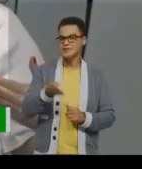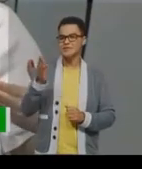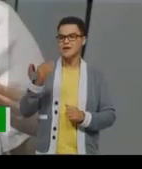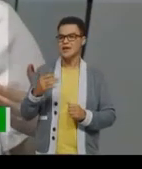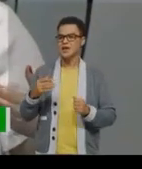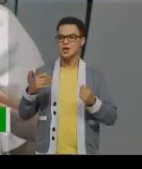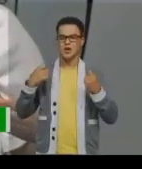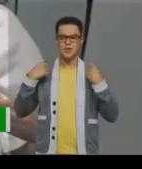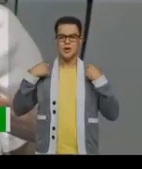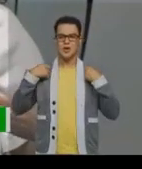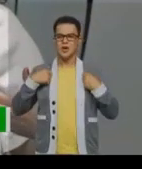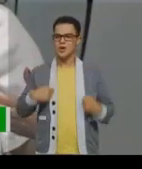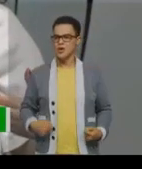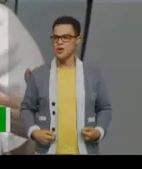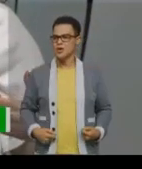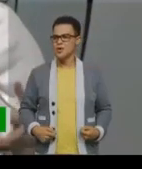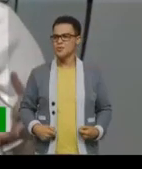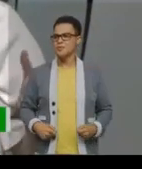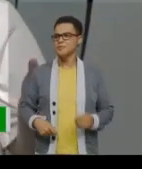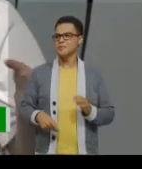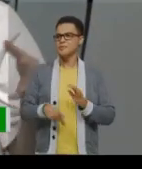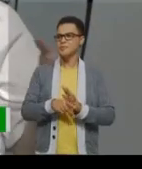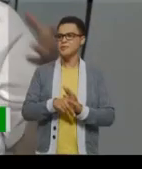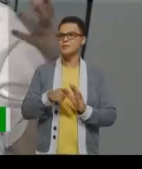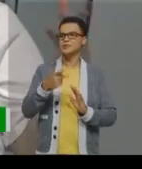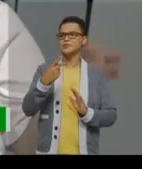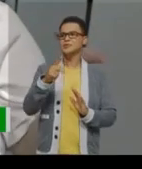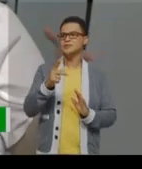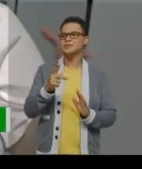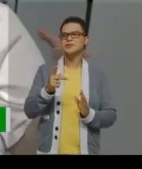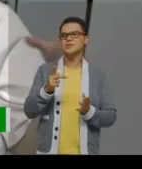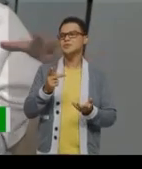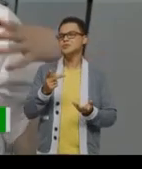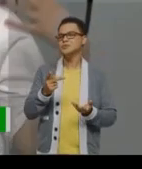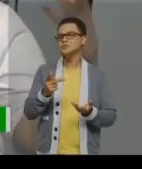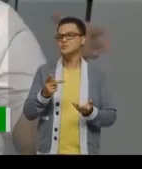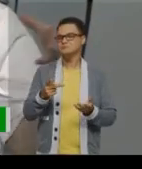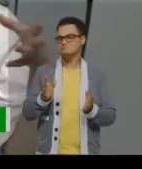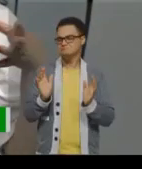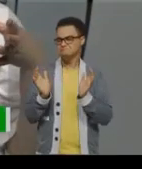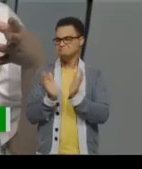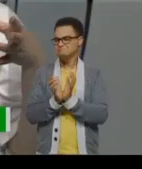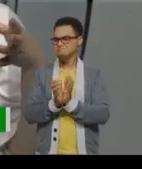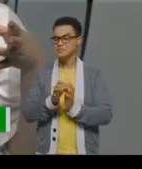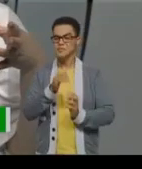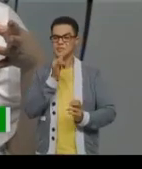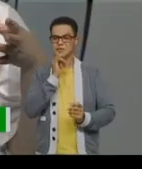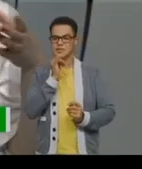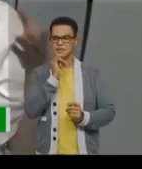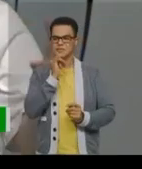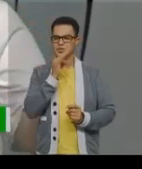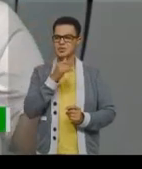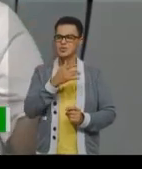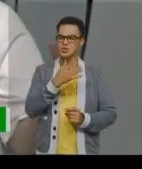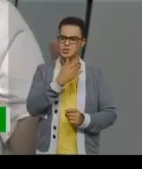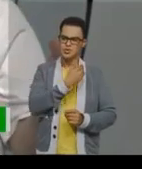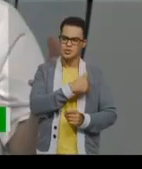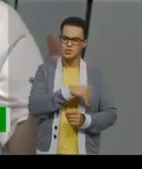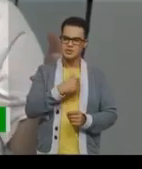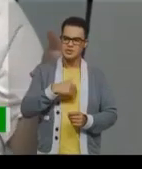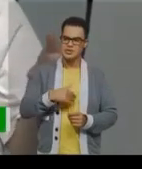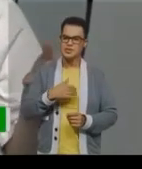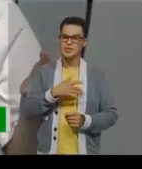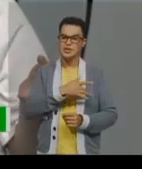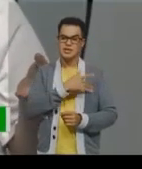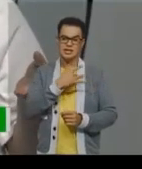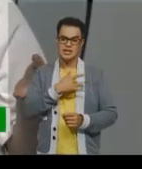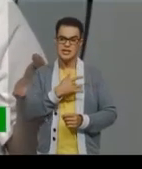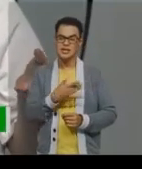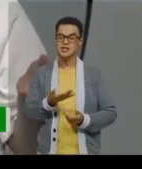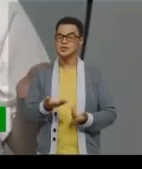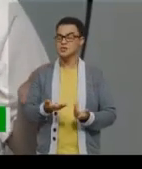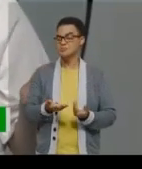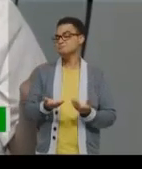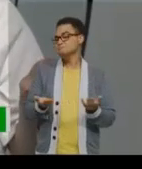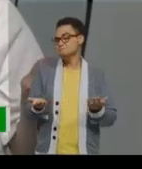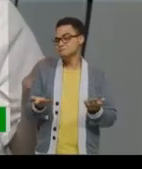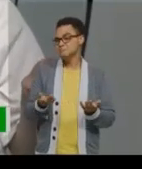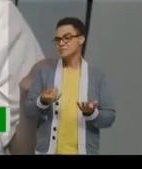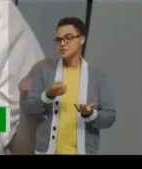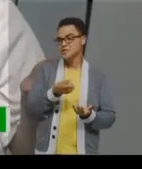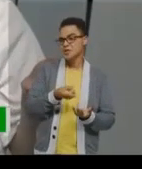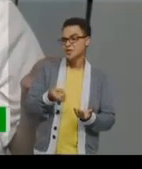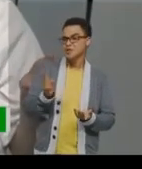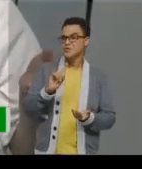vestido com a camisa do seu time. Aqui em Minas, os dois times mais fortes é o Cruzeiro e o Atlético. Se você é atleticano, você não vai para um jogo vestido